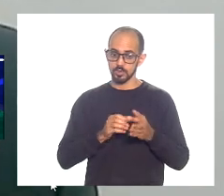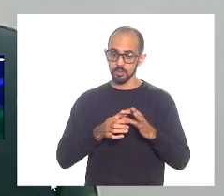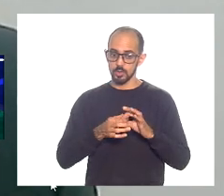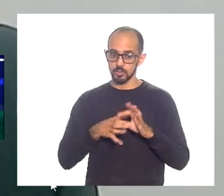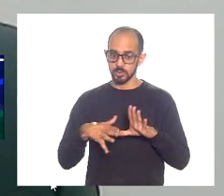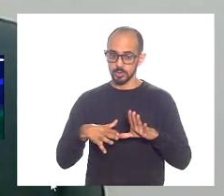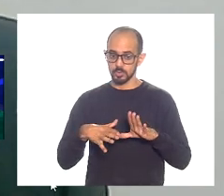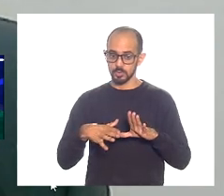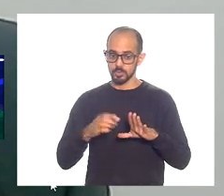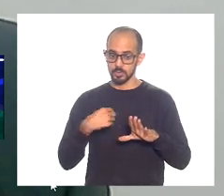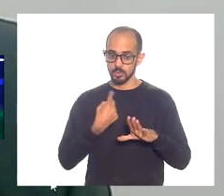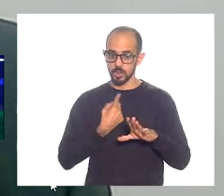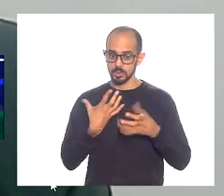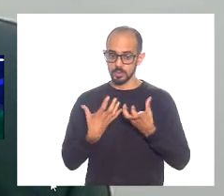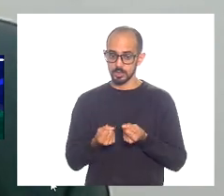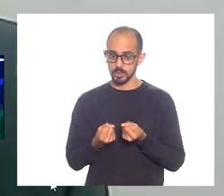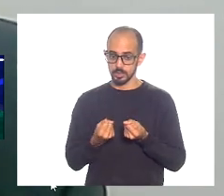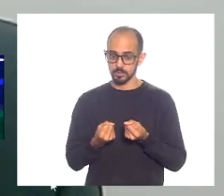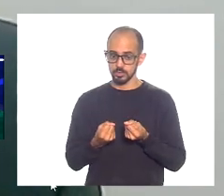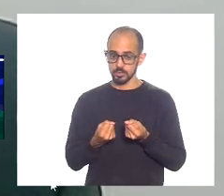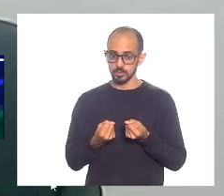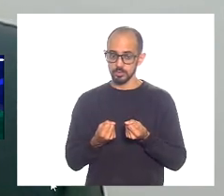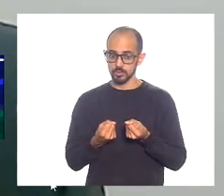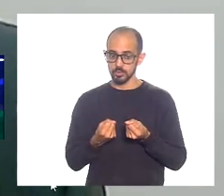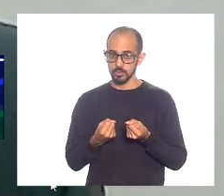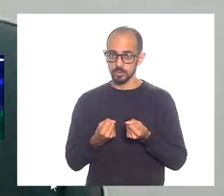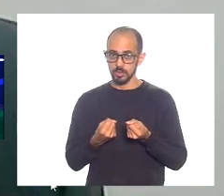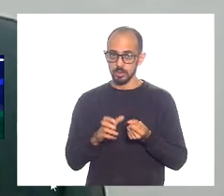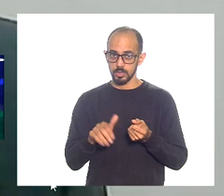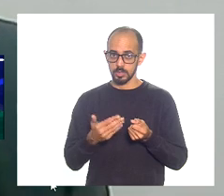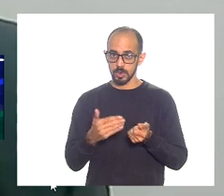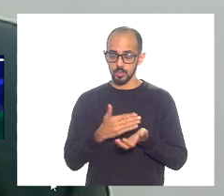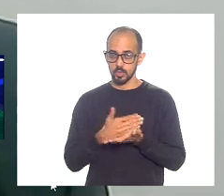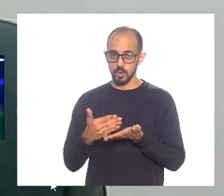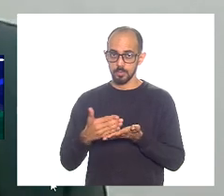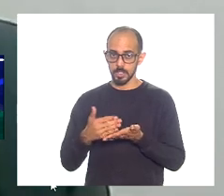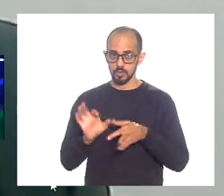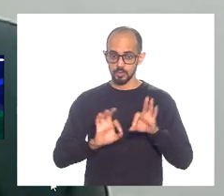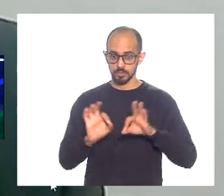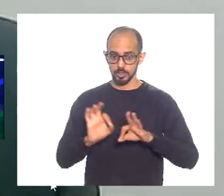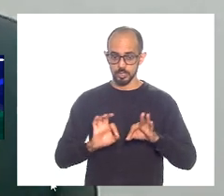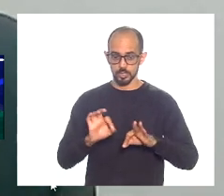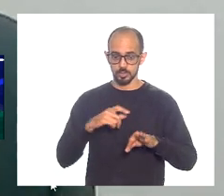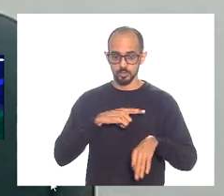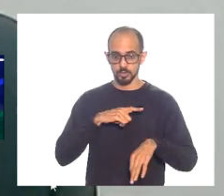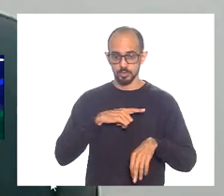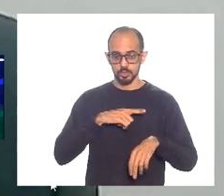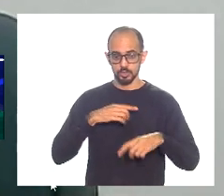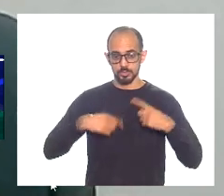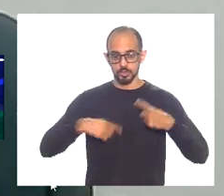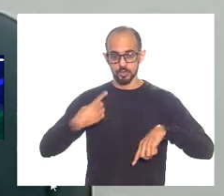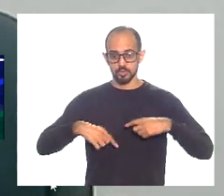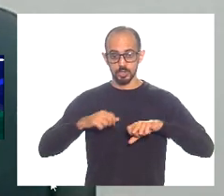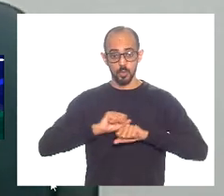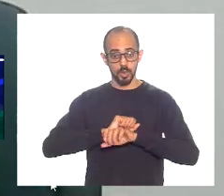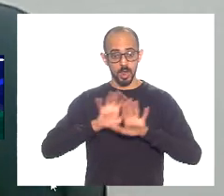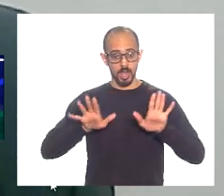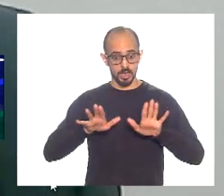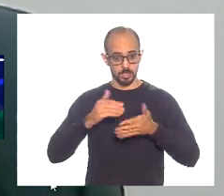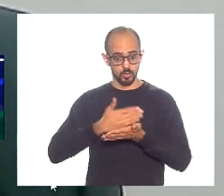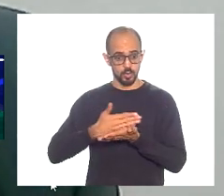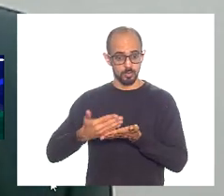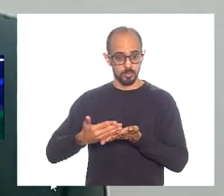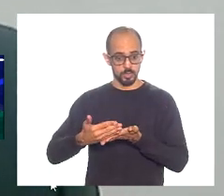acolhemos. Na disposição do projeto no início... Ela viu uma discussão clara de que, no início,